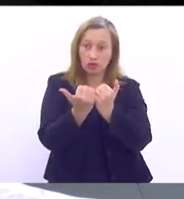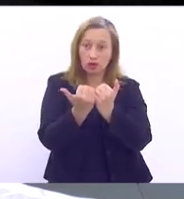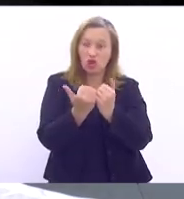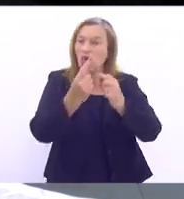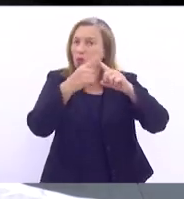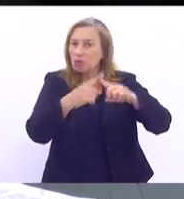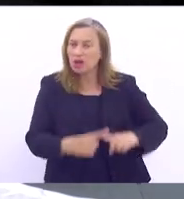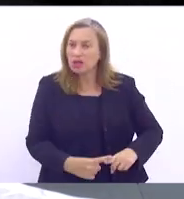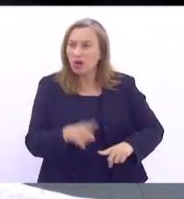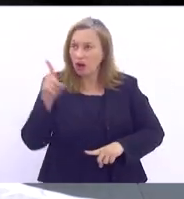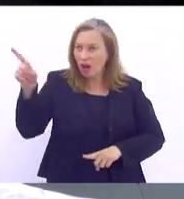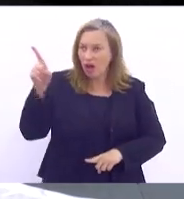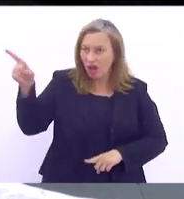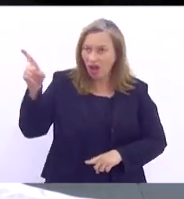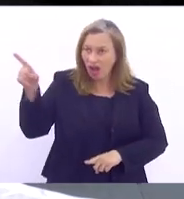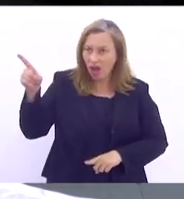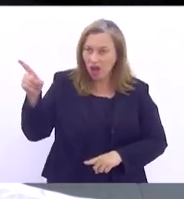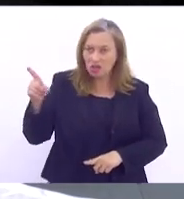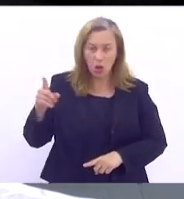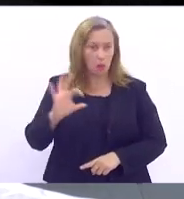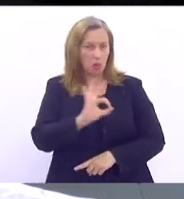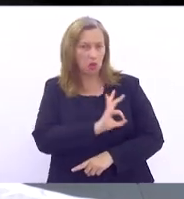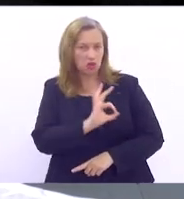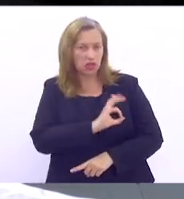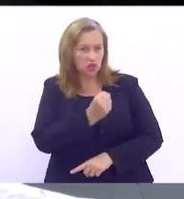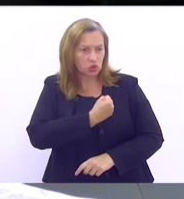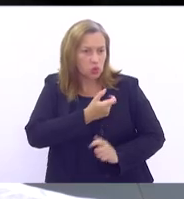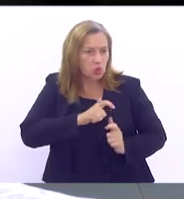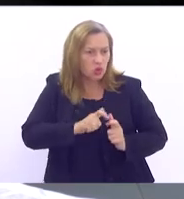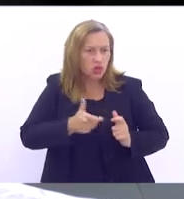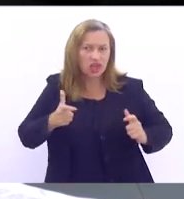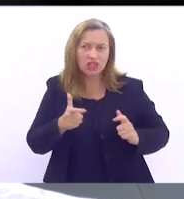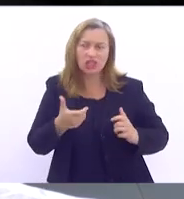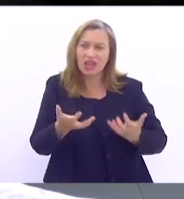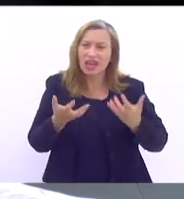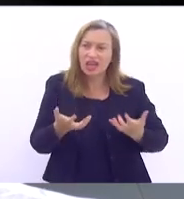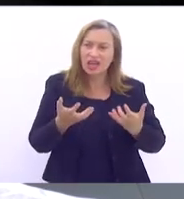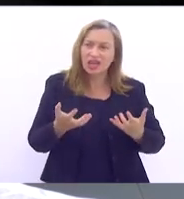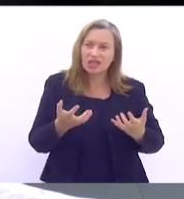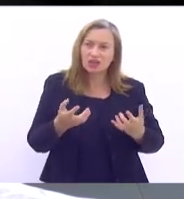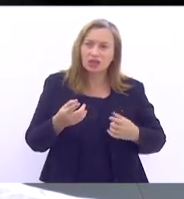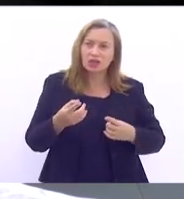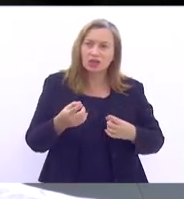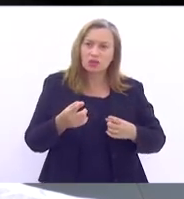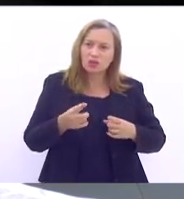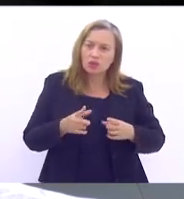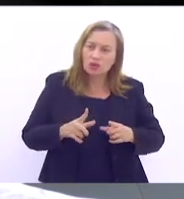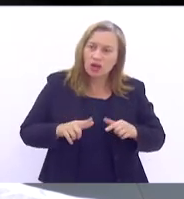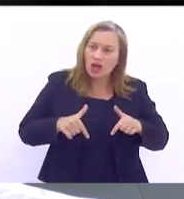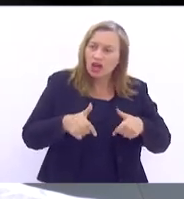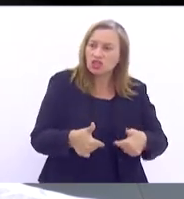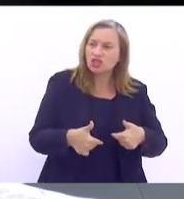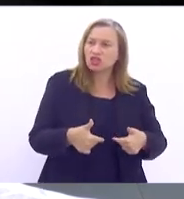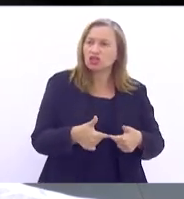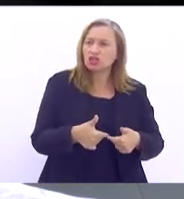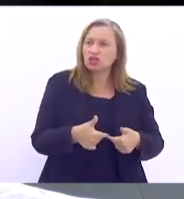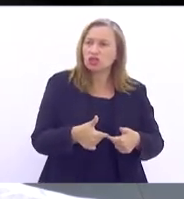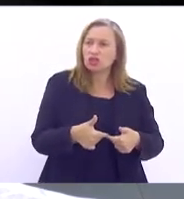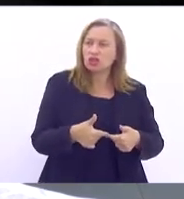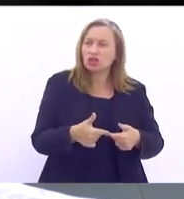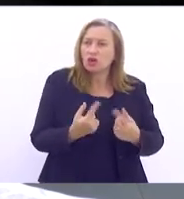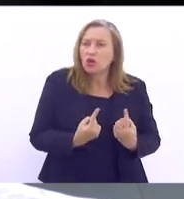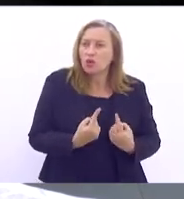volume imenso lá de policiais, né, tentando botar ordem, também participando diretamente da